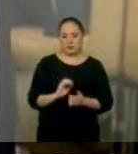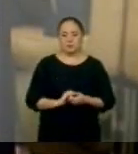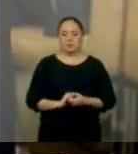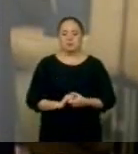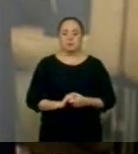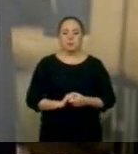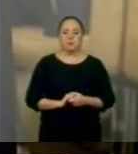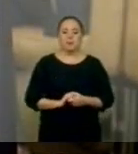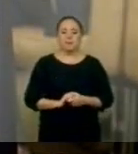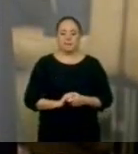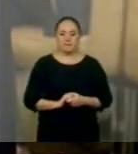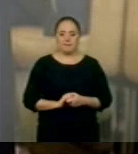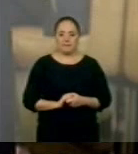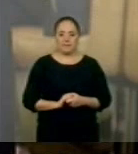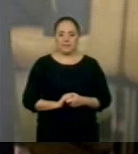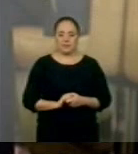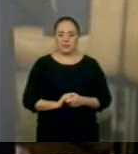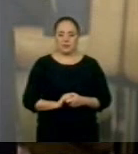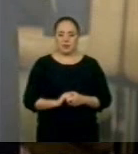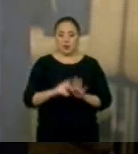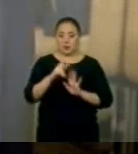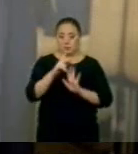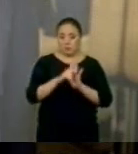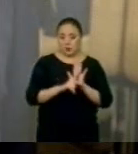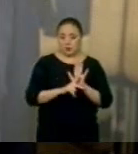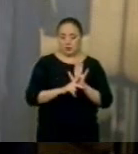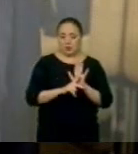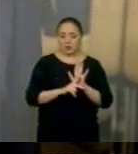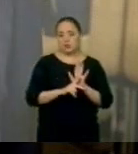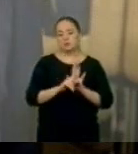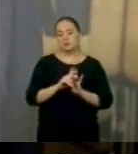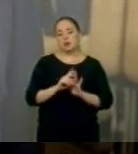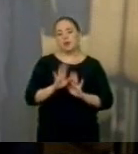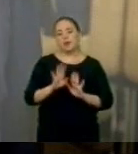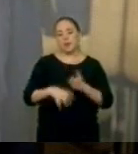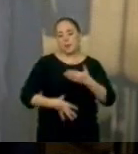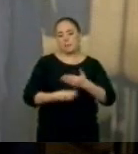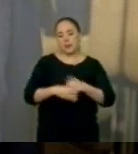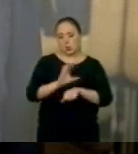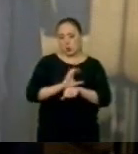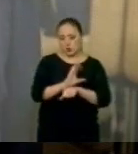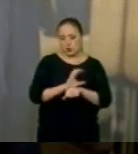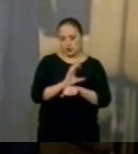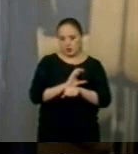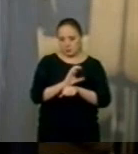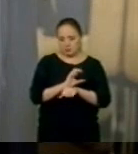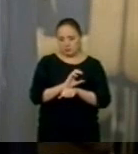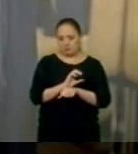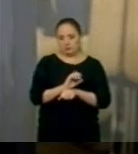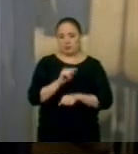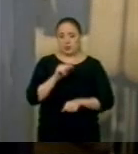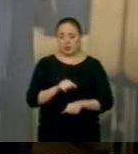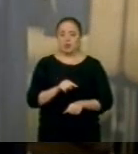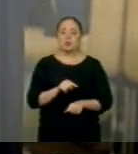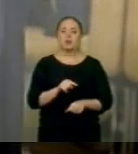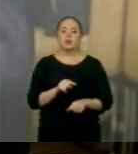Um projeto de lei, ou melhor, de emenda constitucional, nesse sentido,